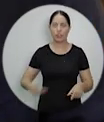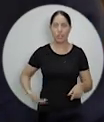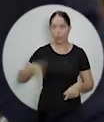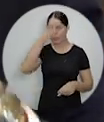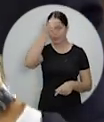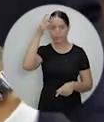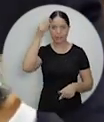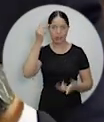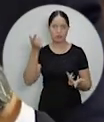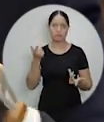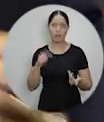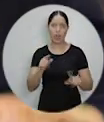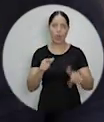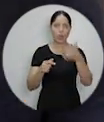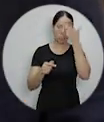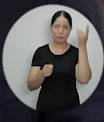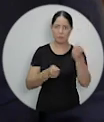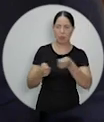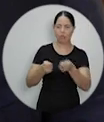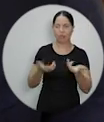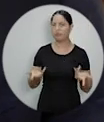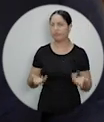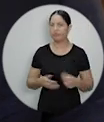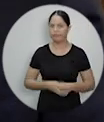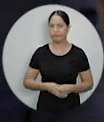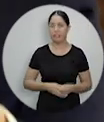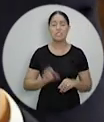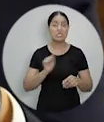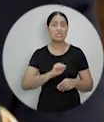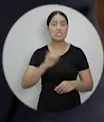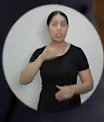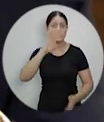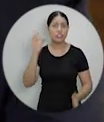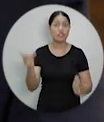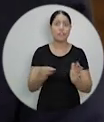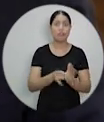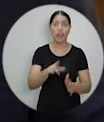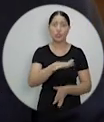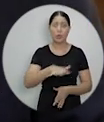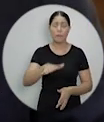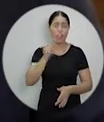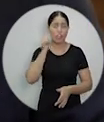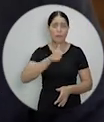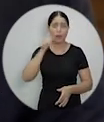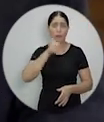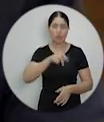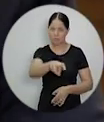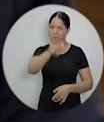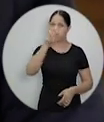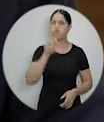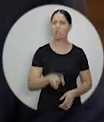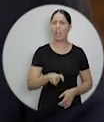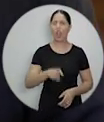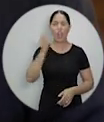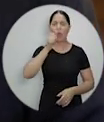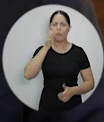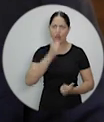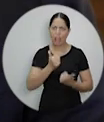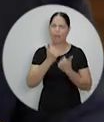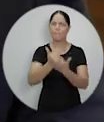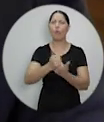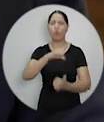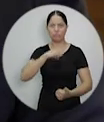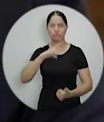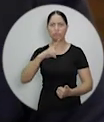governador. É patente que, se for garantido um espaço real e verdadeiro às mulheres, elas terão todo o